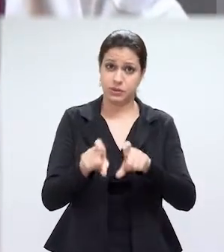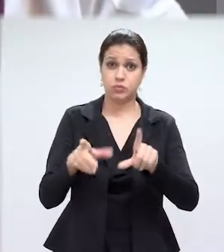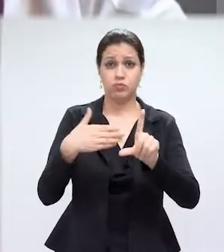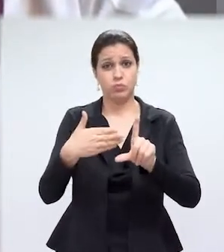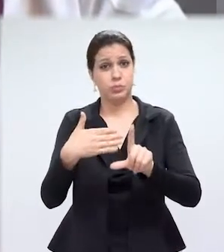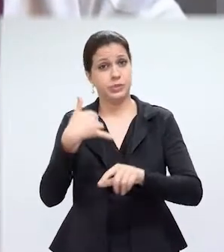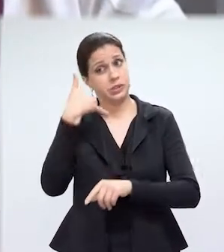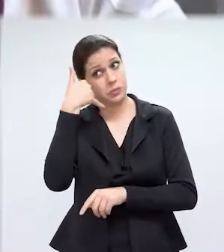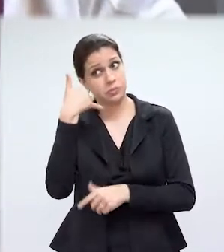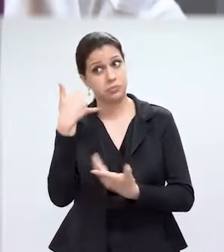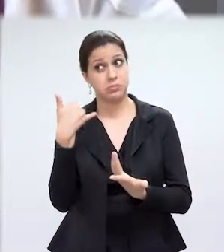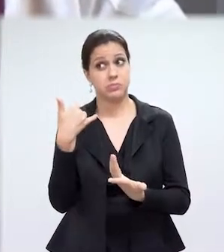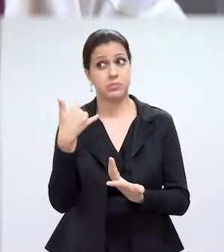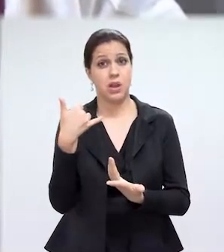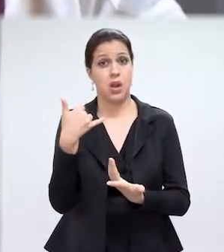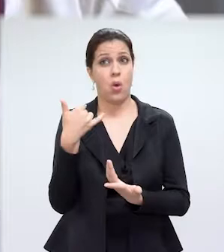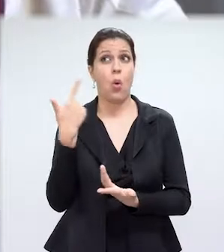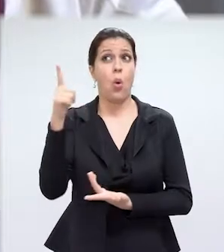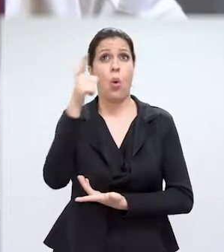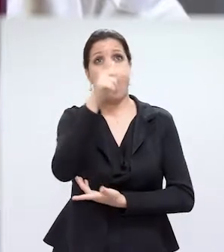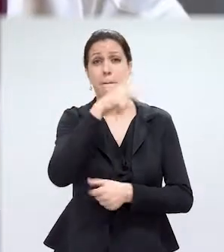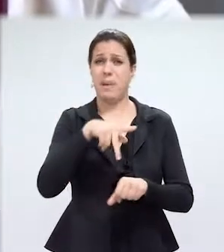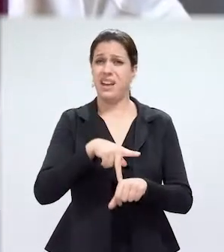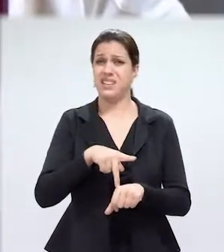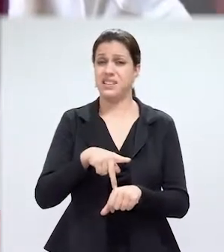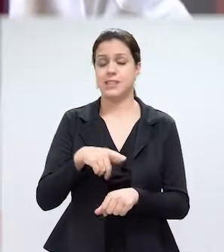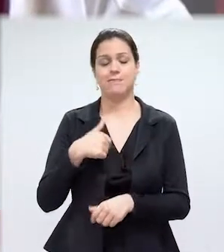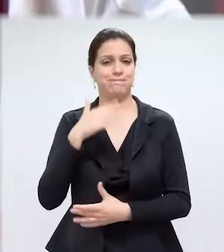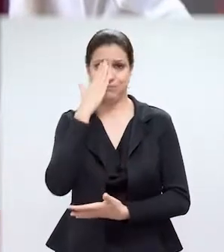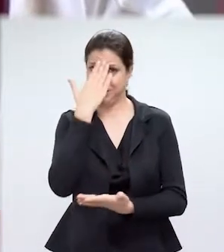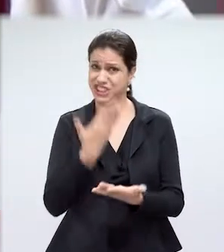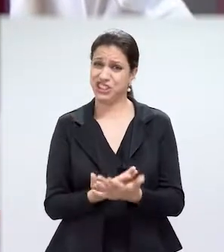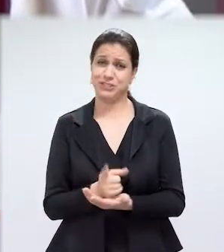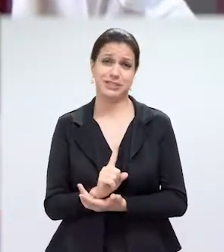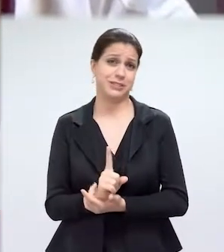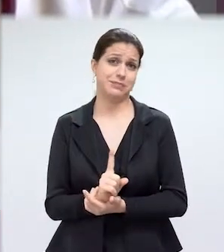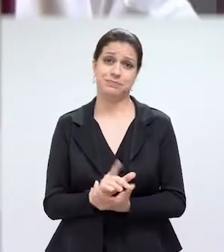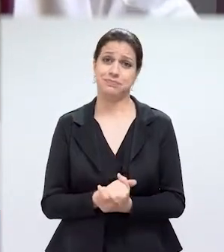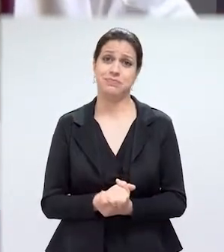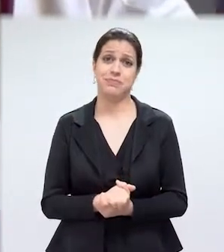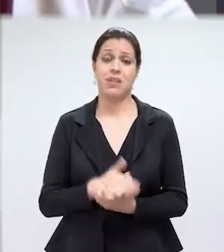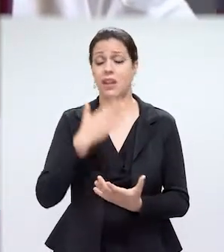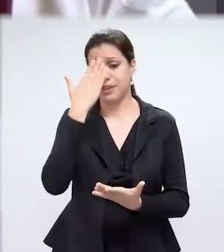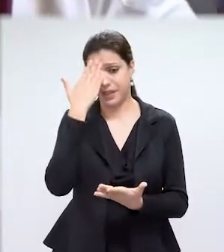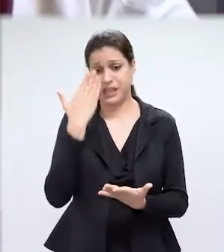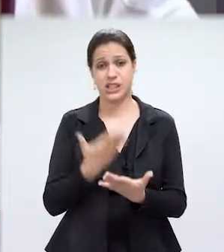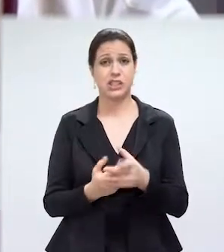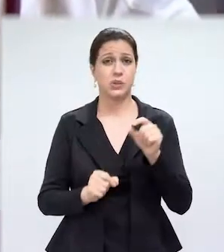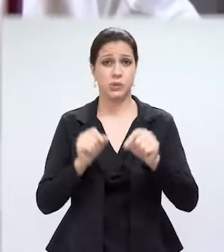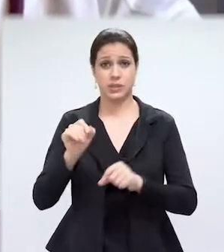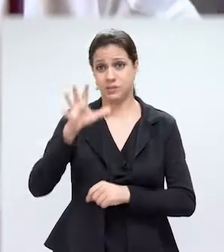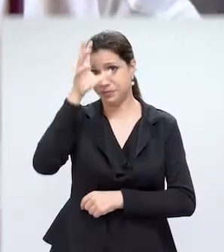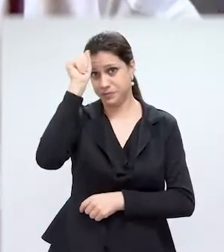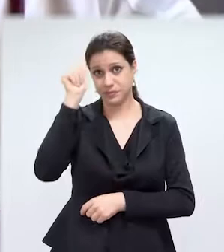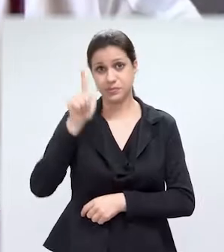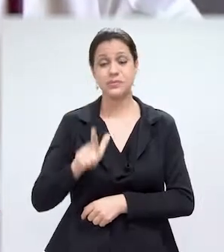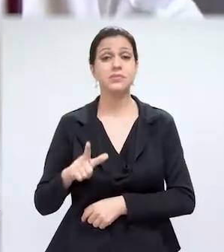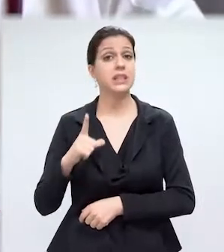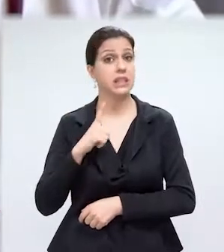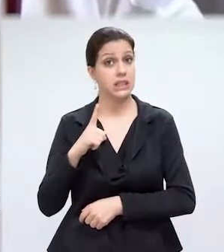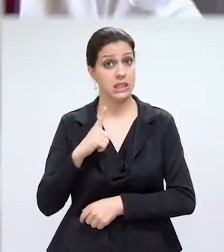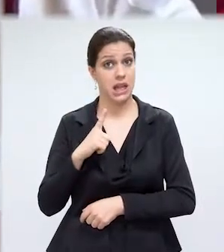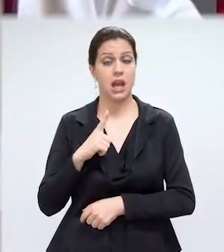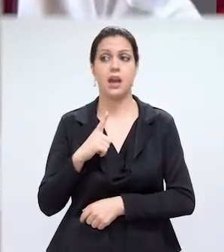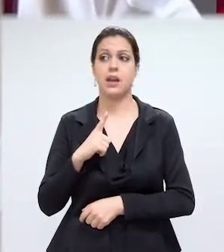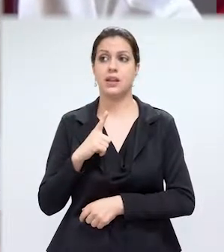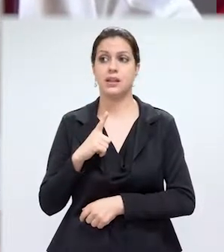exemplo, que no resto do país? Eu acredito que não, né? Eu acredito que realmente